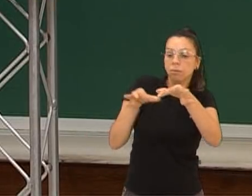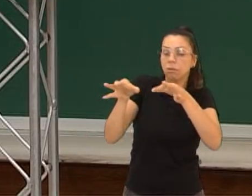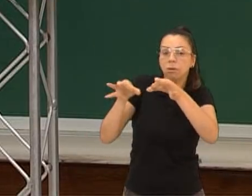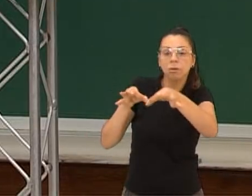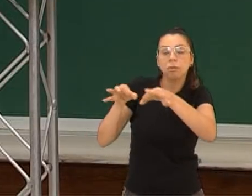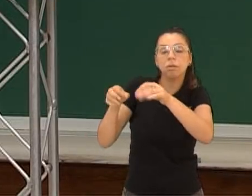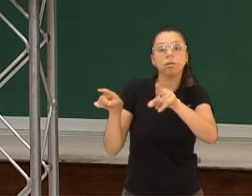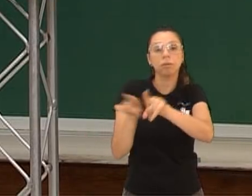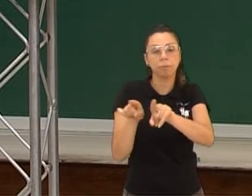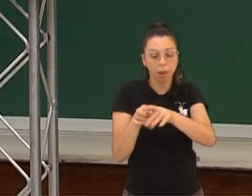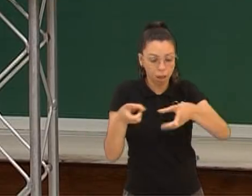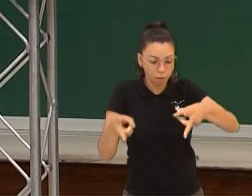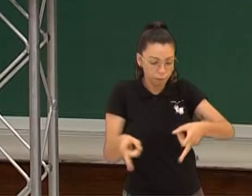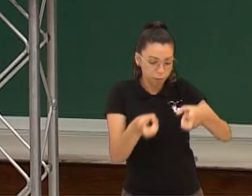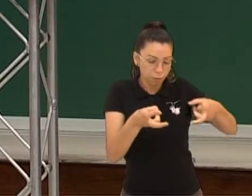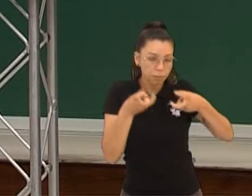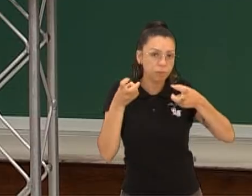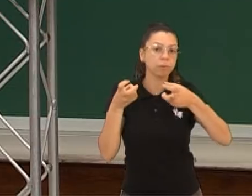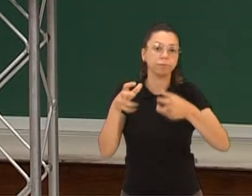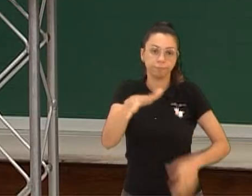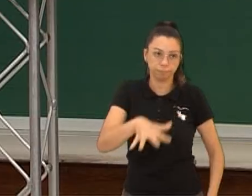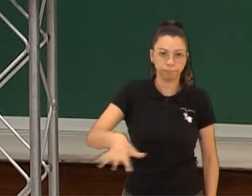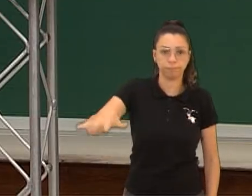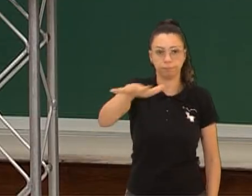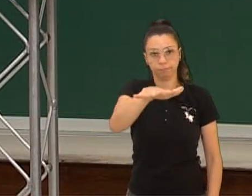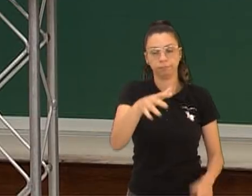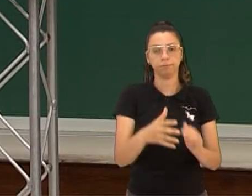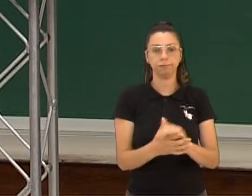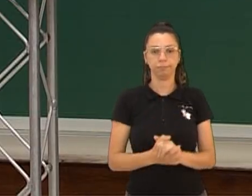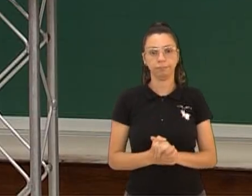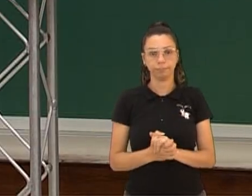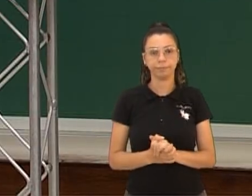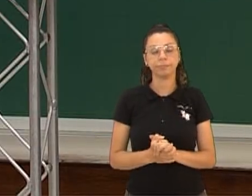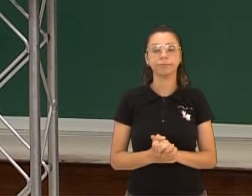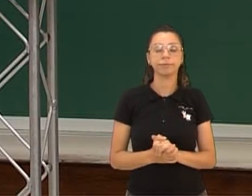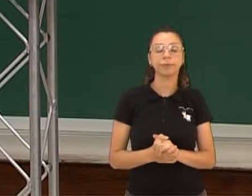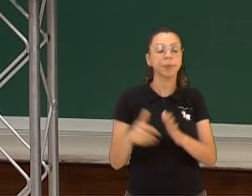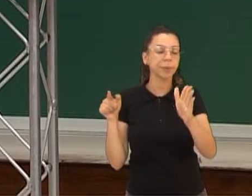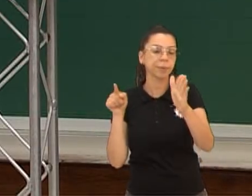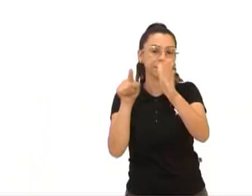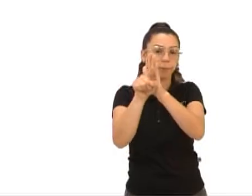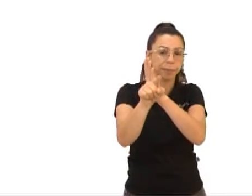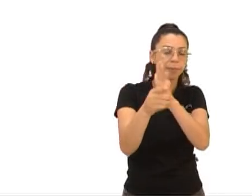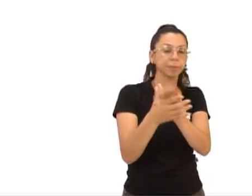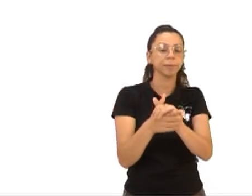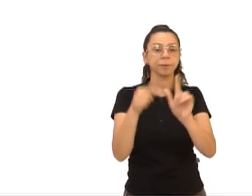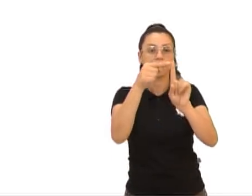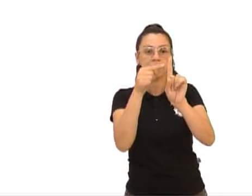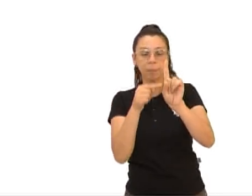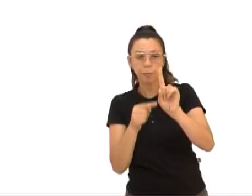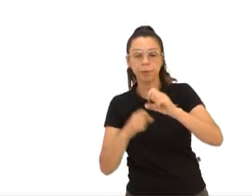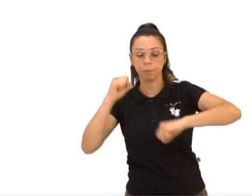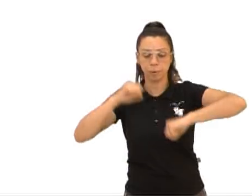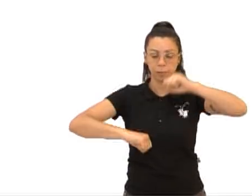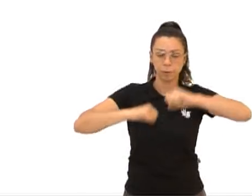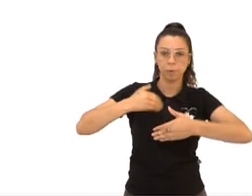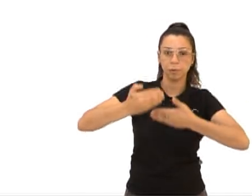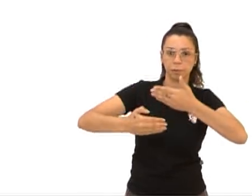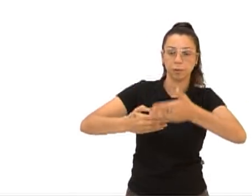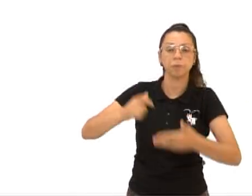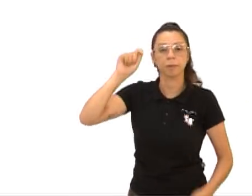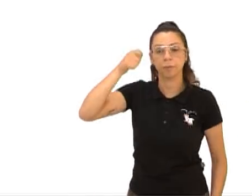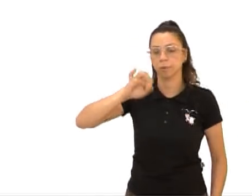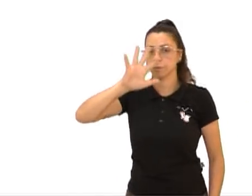a exploração do território. Vamos a um questionário aqui, né? O tipo de industrialização desenvolvido no